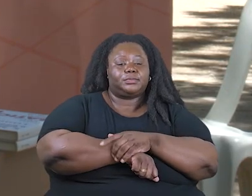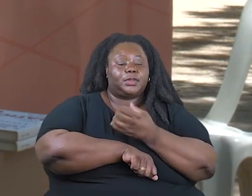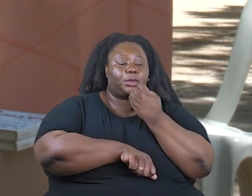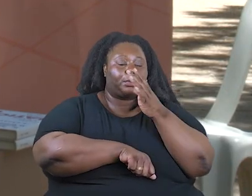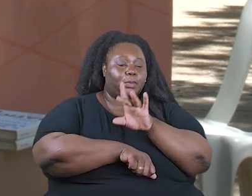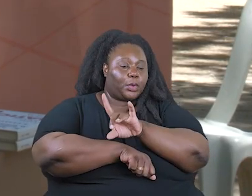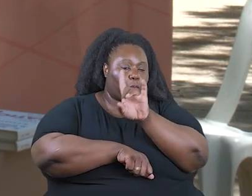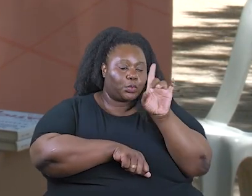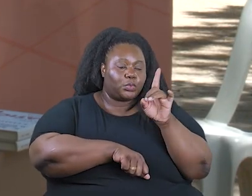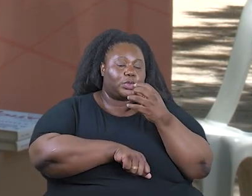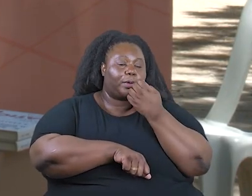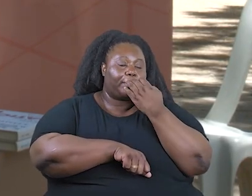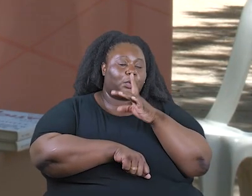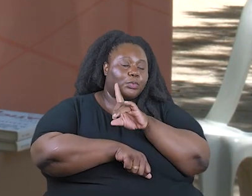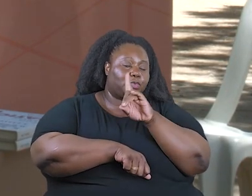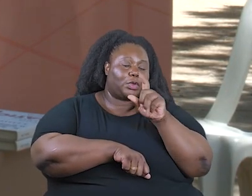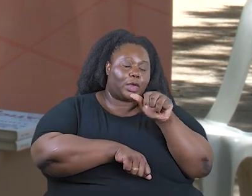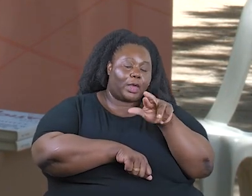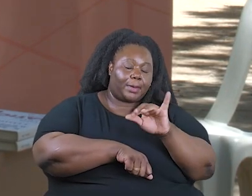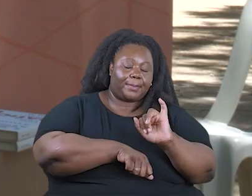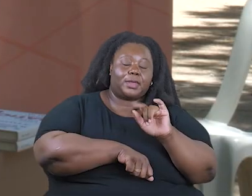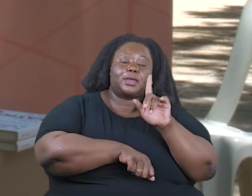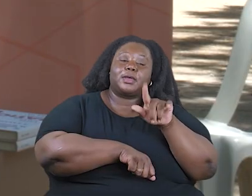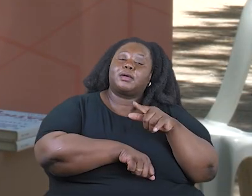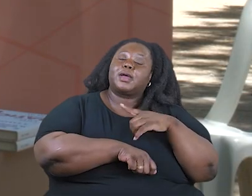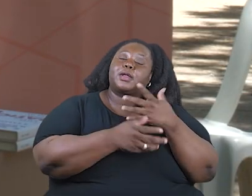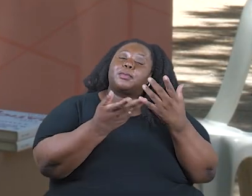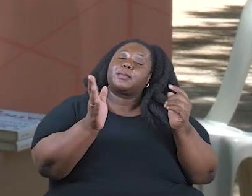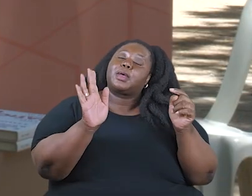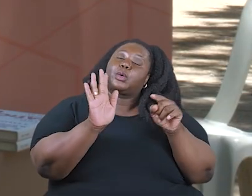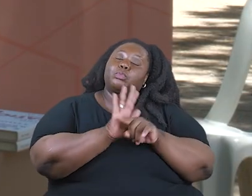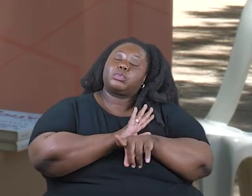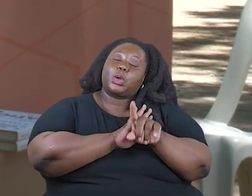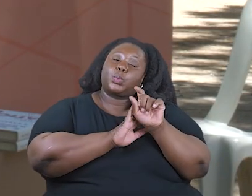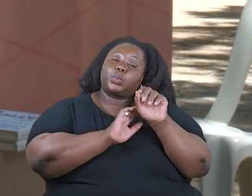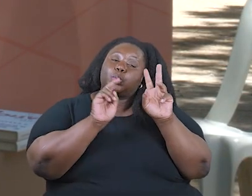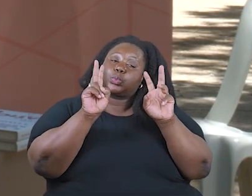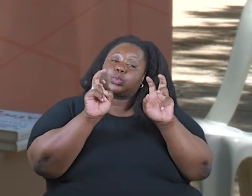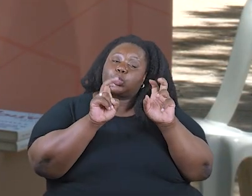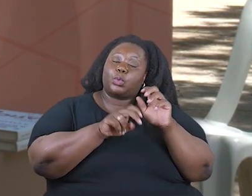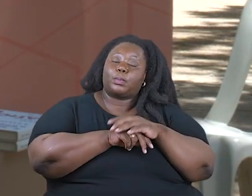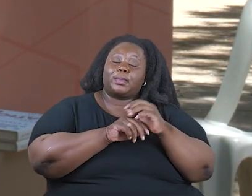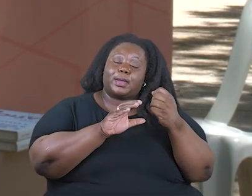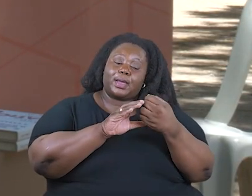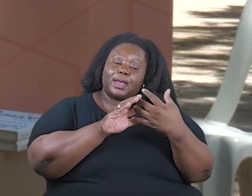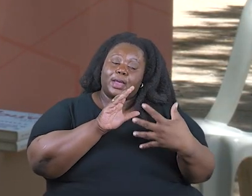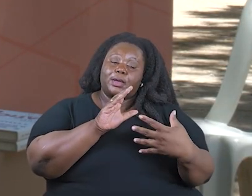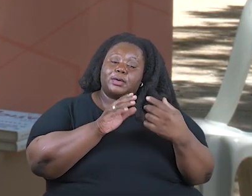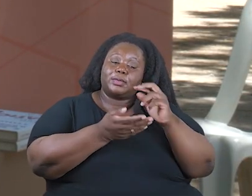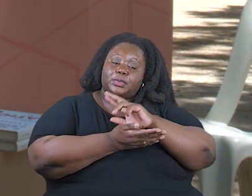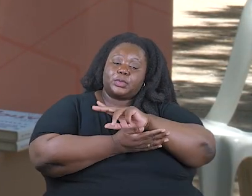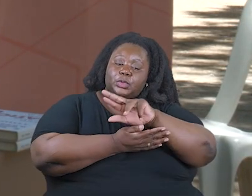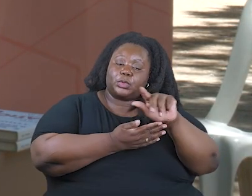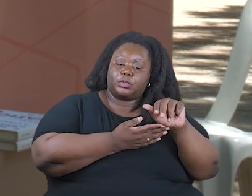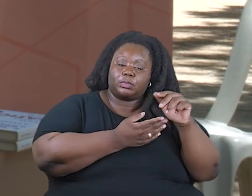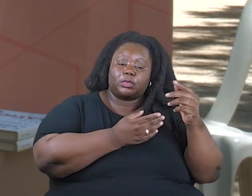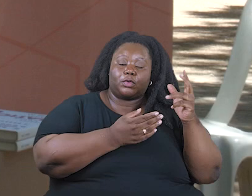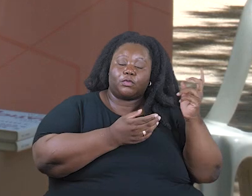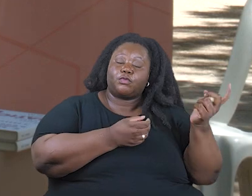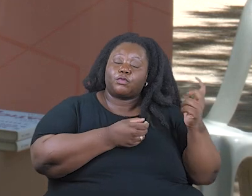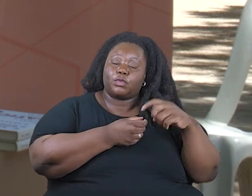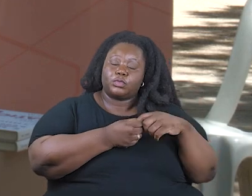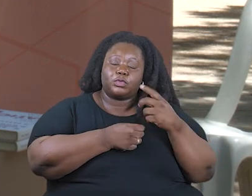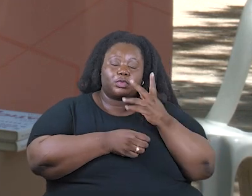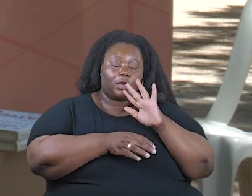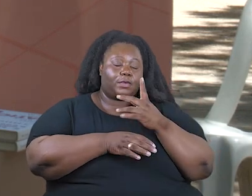Bom dia, pessoal. Bom dia, Amir. Eu queria fazer uma pergunta sobre a característica dos múltiplos, voltando